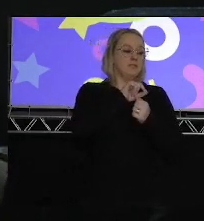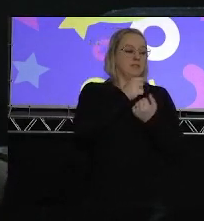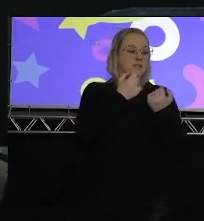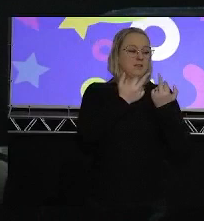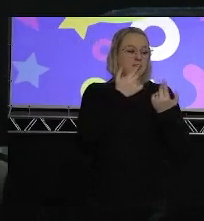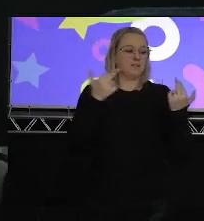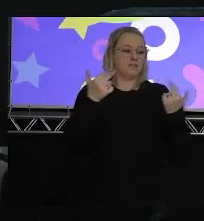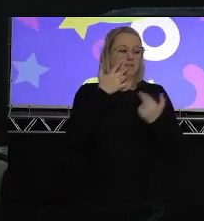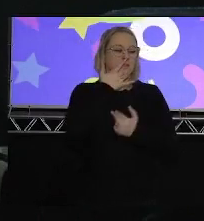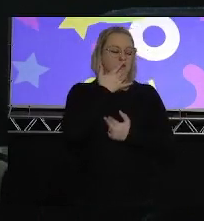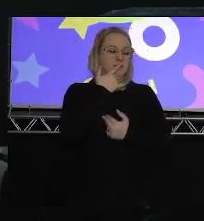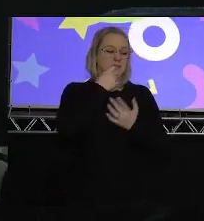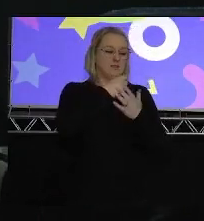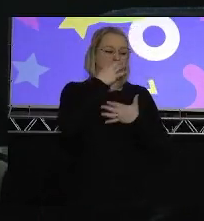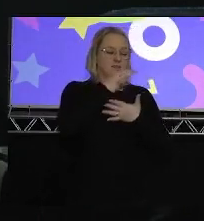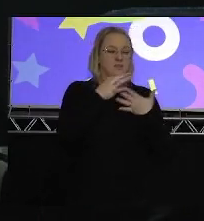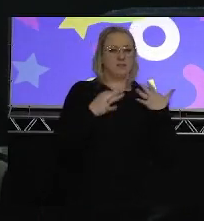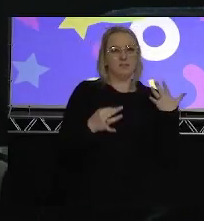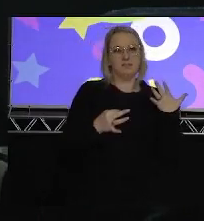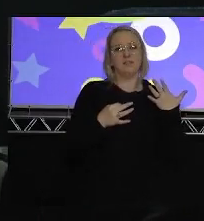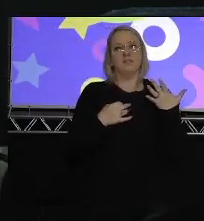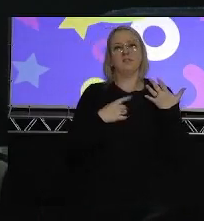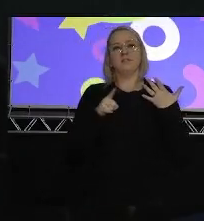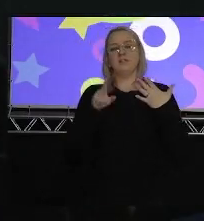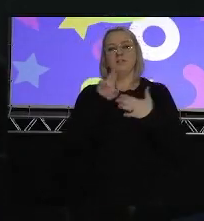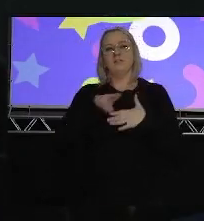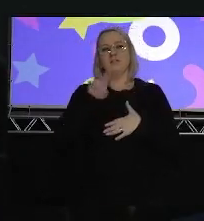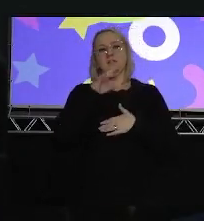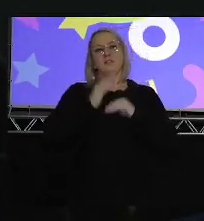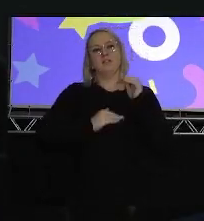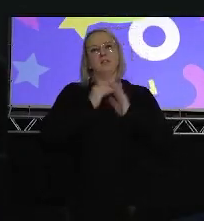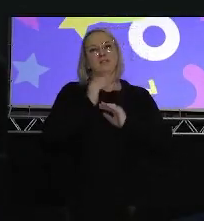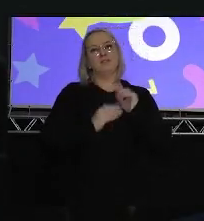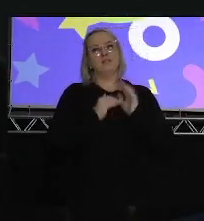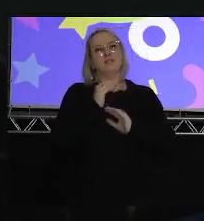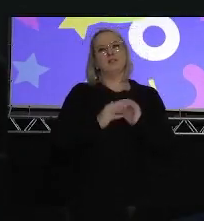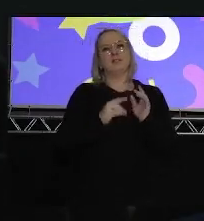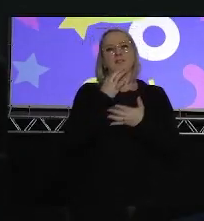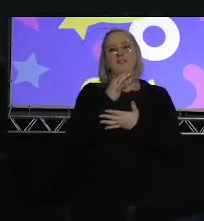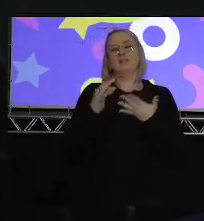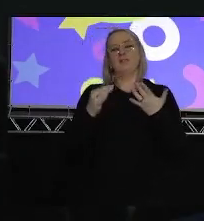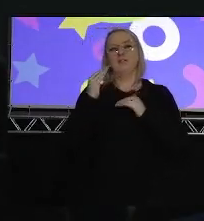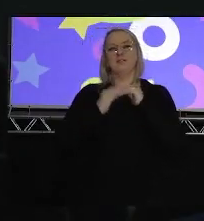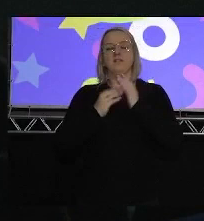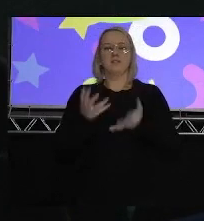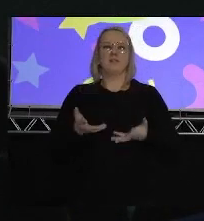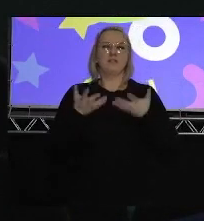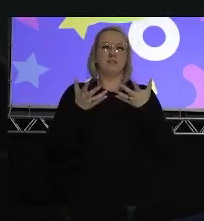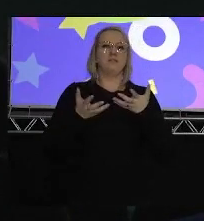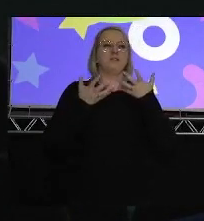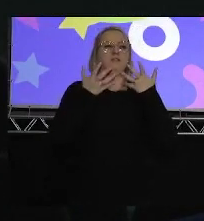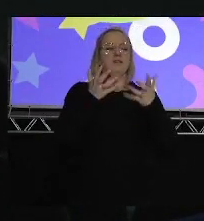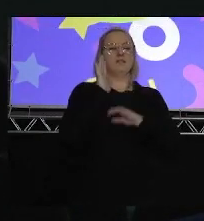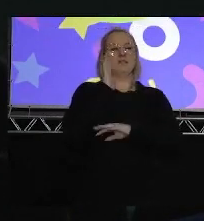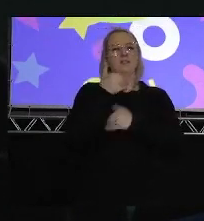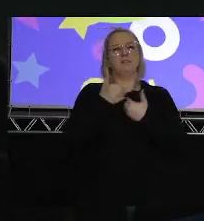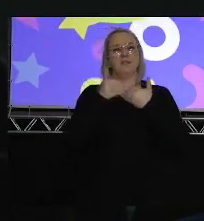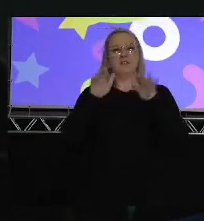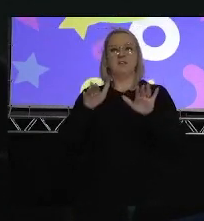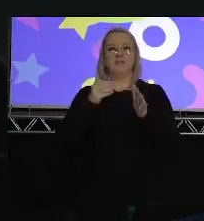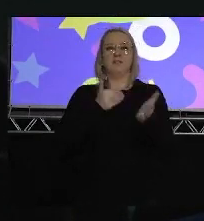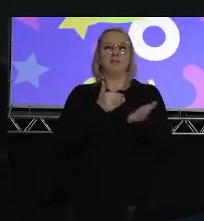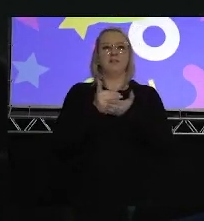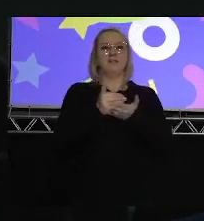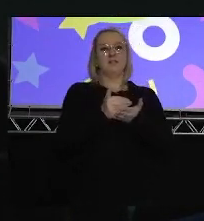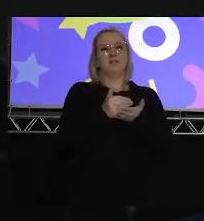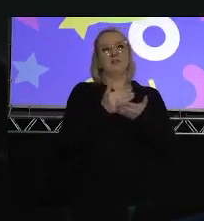primeiro. O detalhe é que o Safe orienta para você aplicar isso a nível de feature épico, etc. A gente aplica isso à iniciativa. Já na abertura dela, a gente já começa a